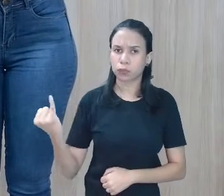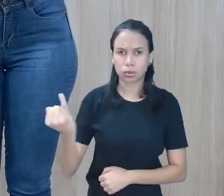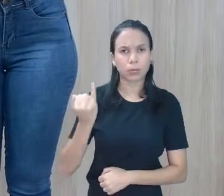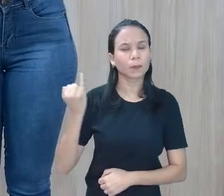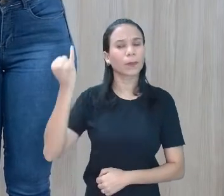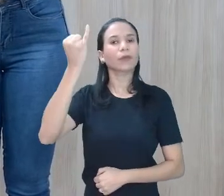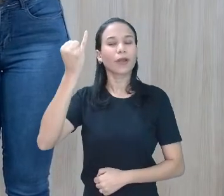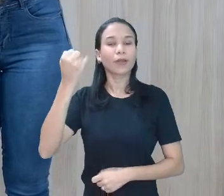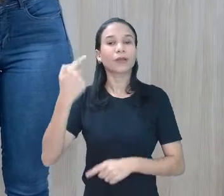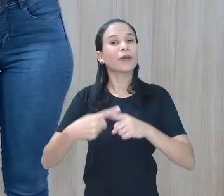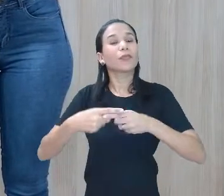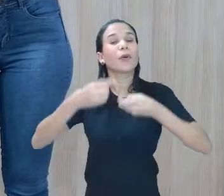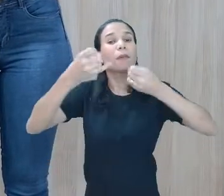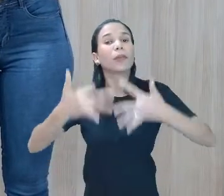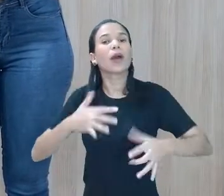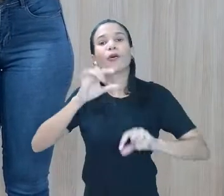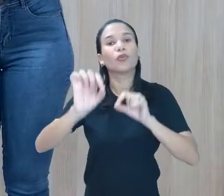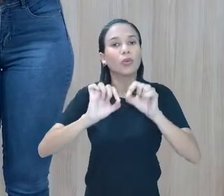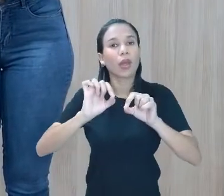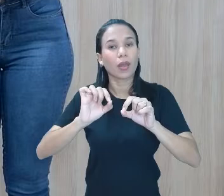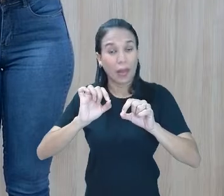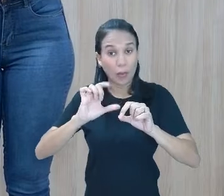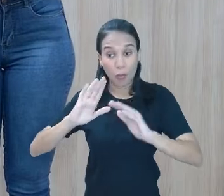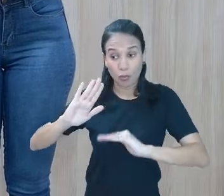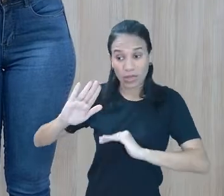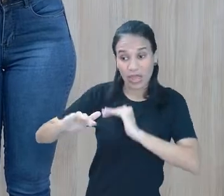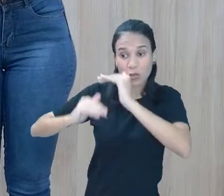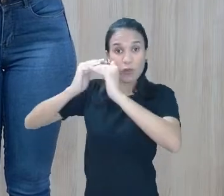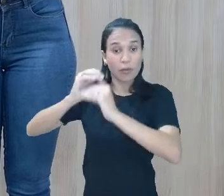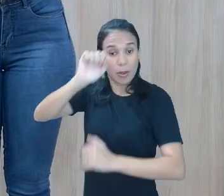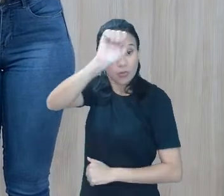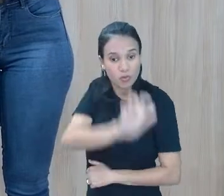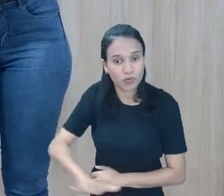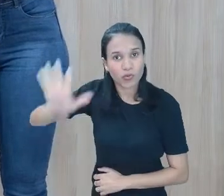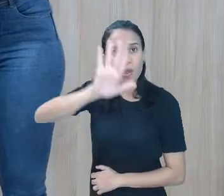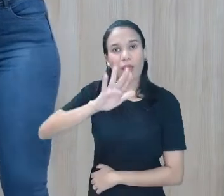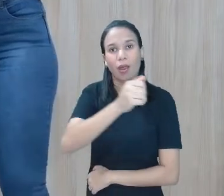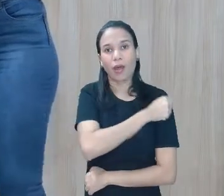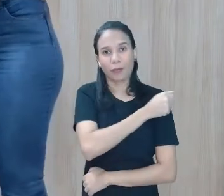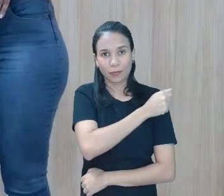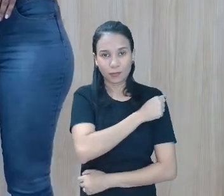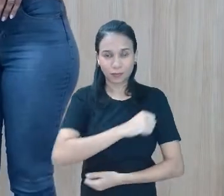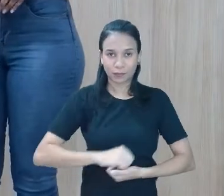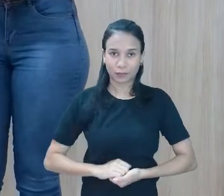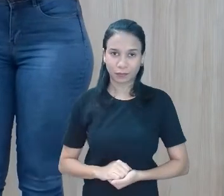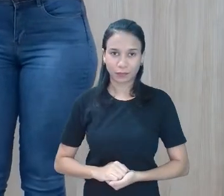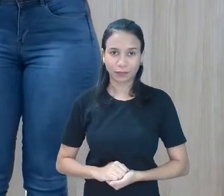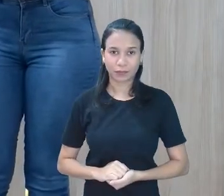importante porque a gente está falando do desenvolvimento integral, desses estudantes.